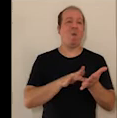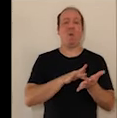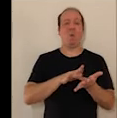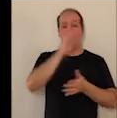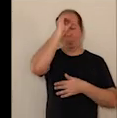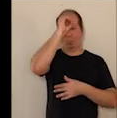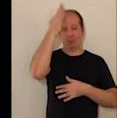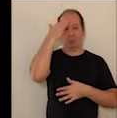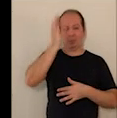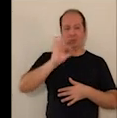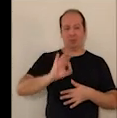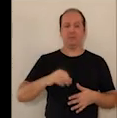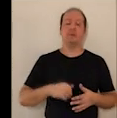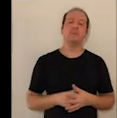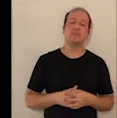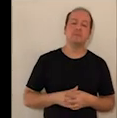nada.